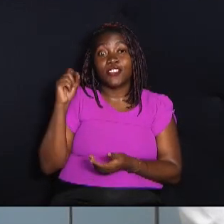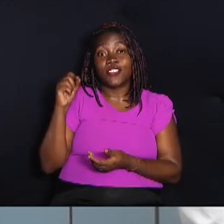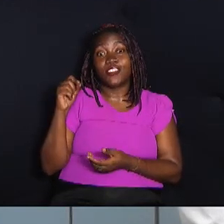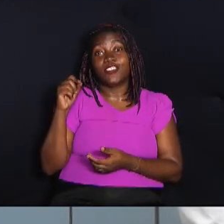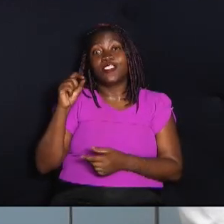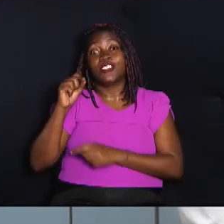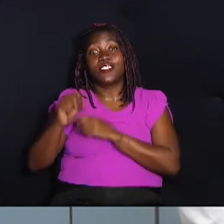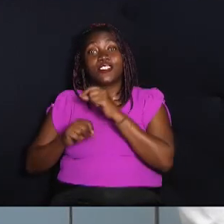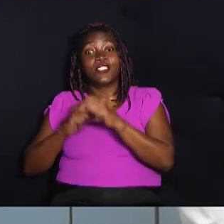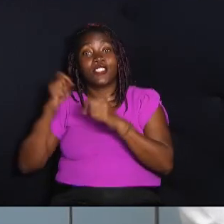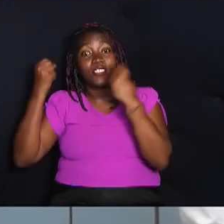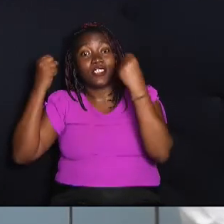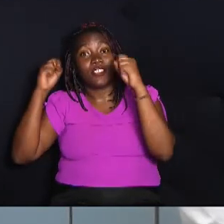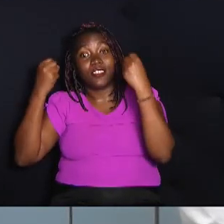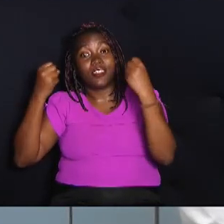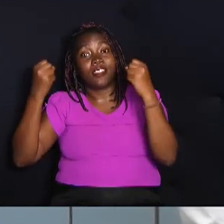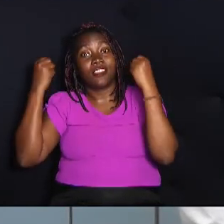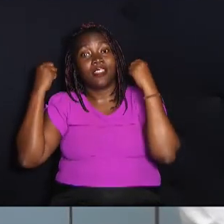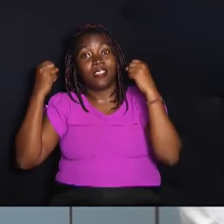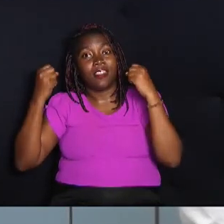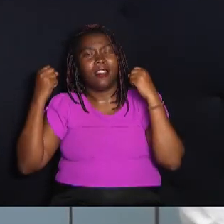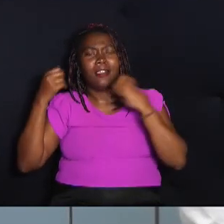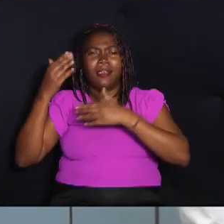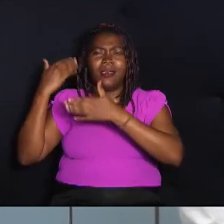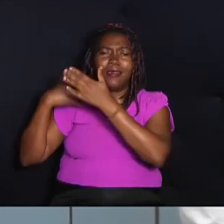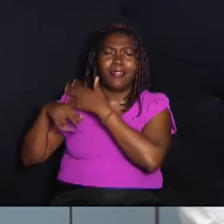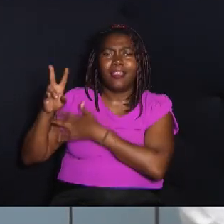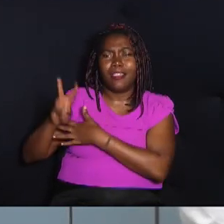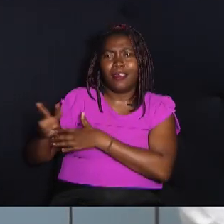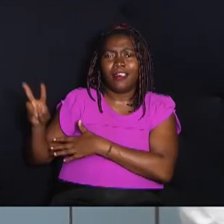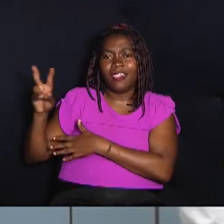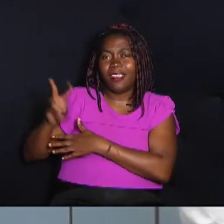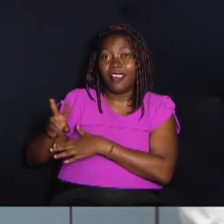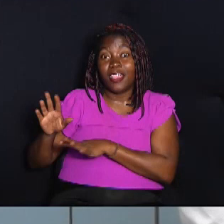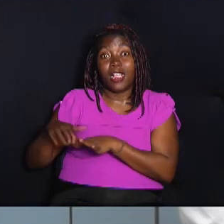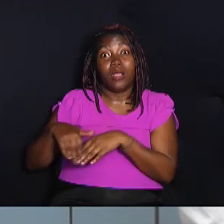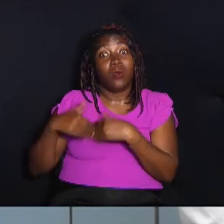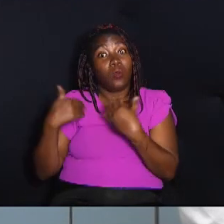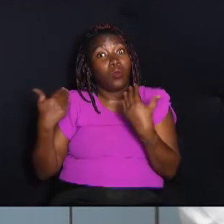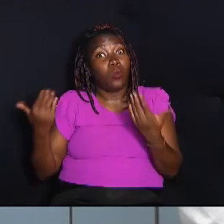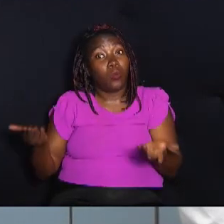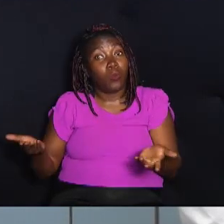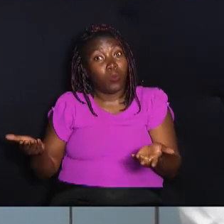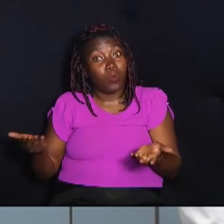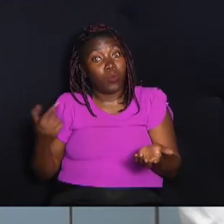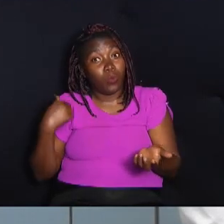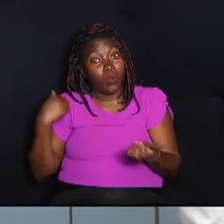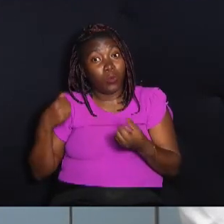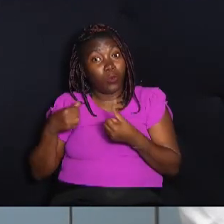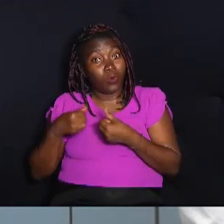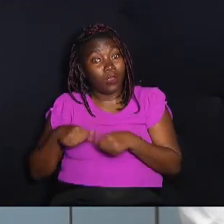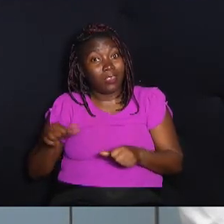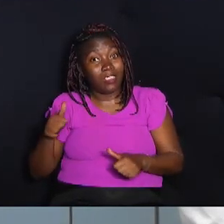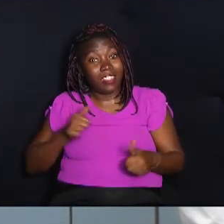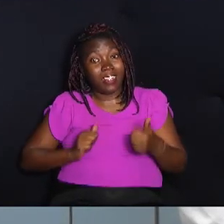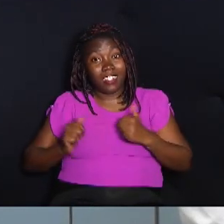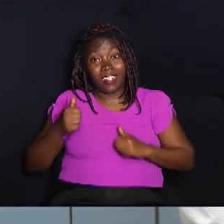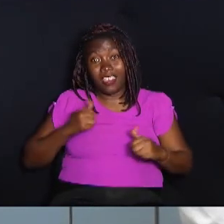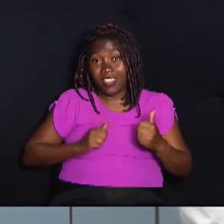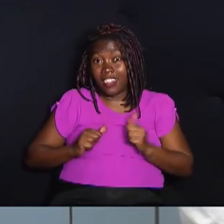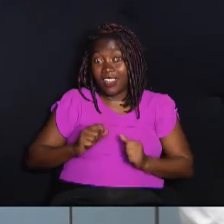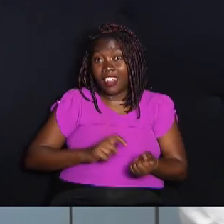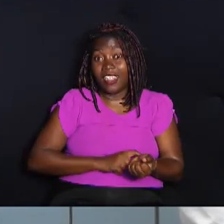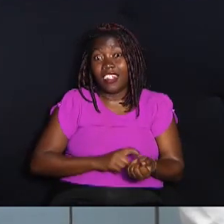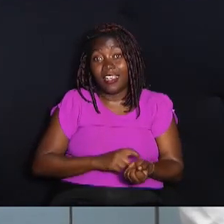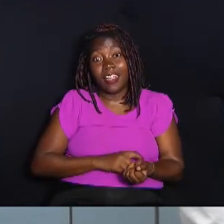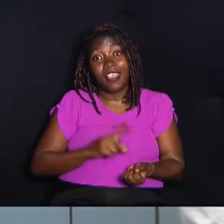física. Então, desde que eu me conheço por gente, desde a época do vestibular, quando eu estava naquele quadro de ansiedade, num estresse, aí